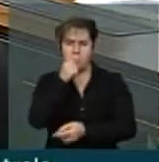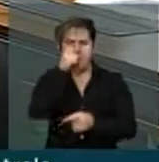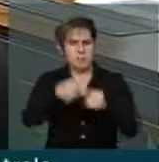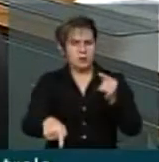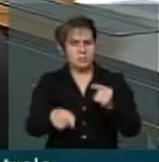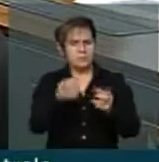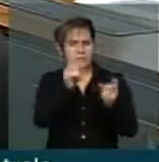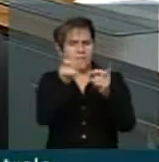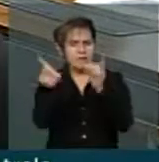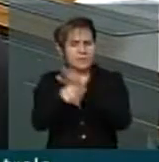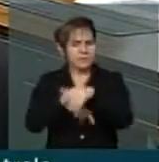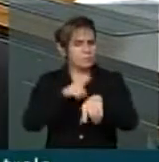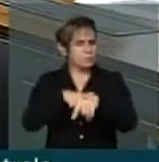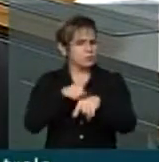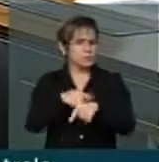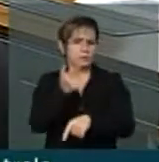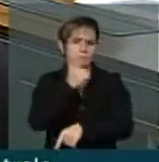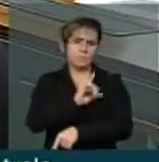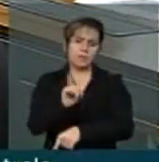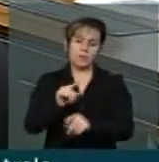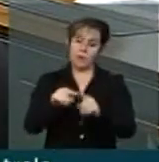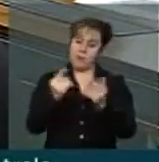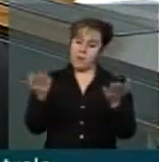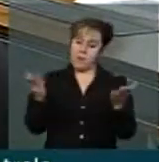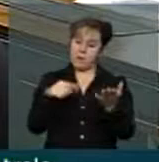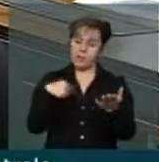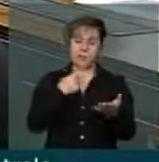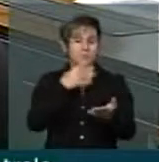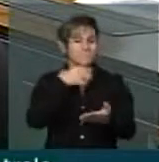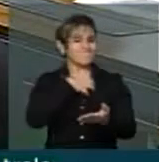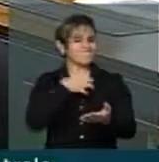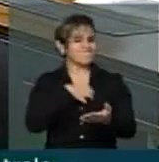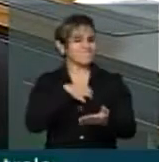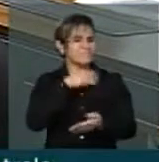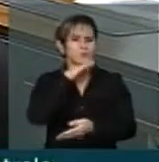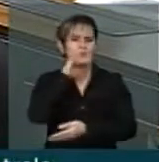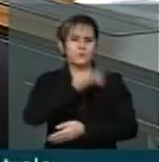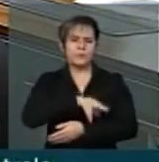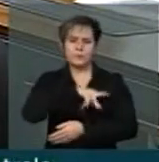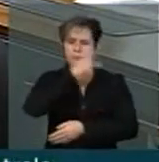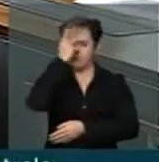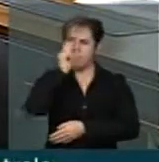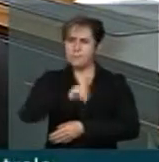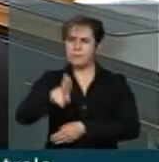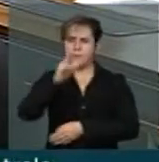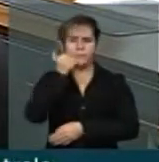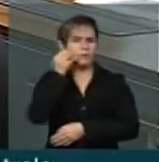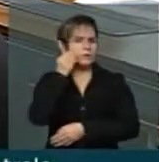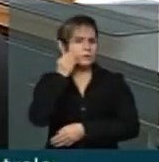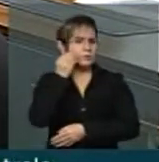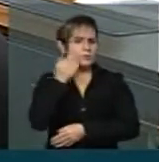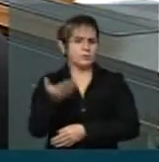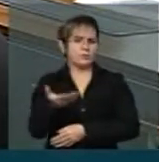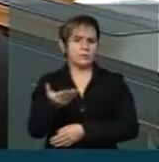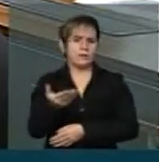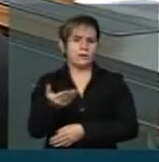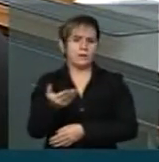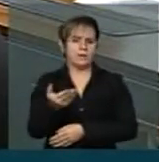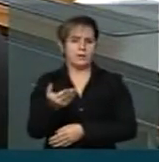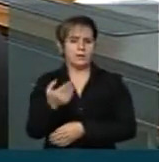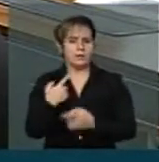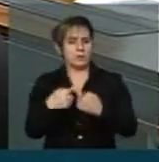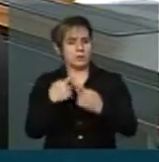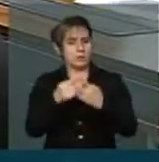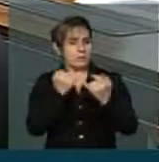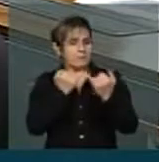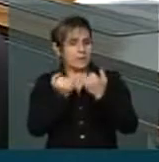muito tempo. Mas nós vamos ter uma sensação muito ruim para o usuário e para todos nós. É que pareceu que